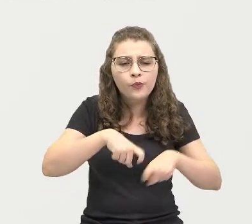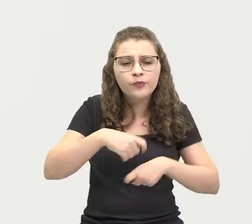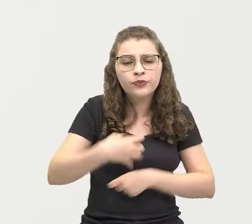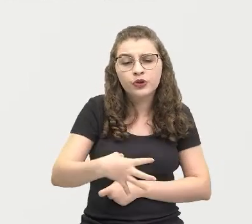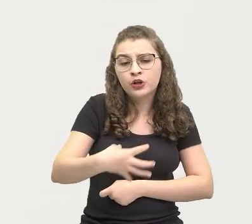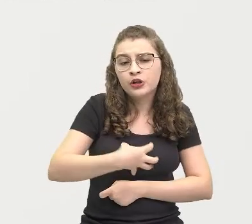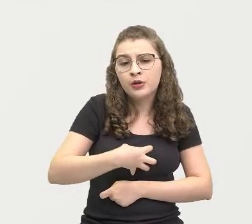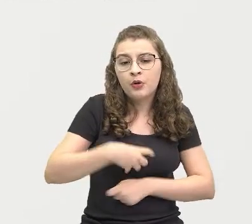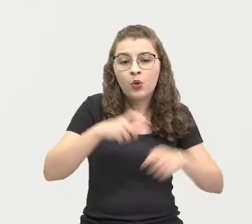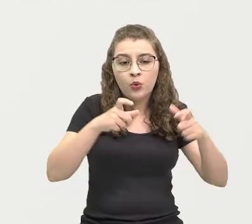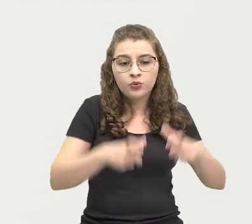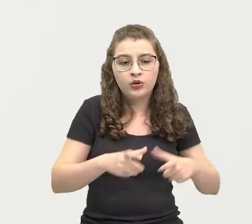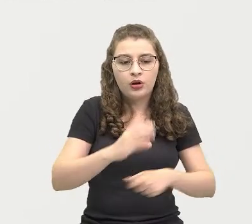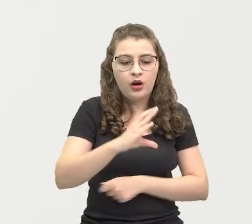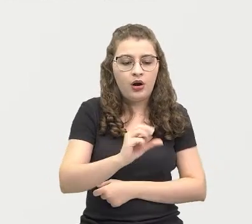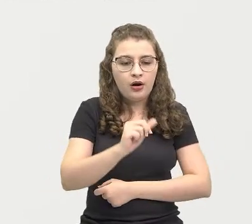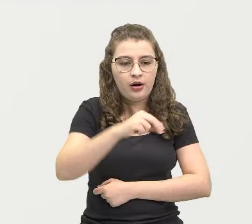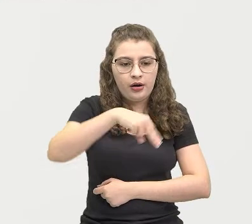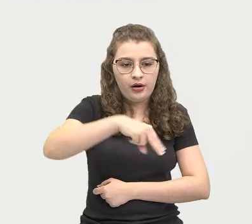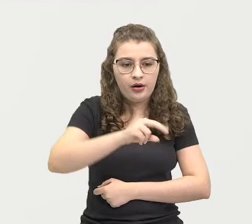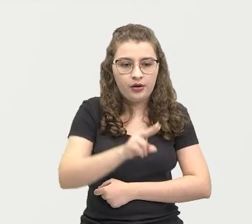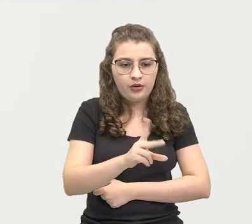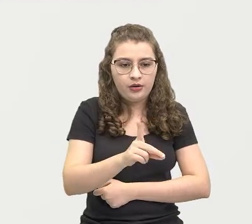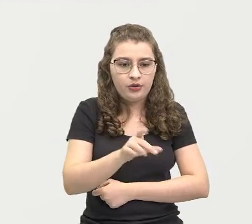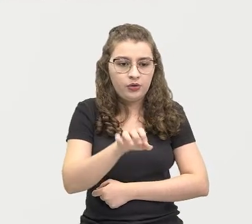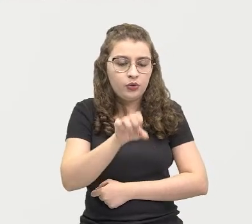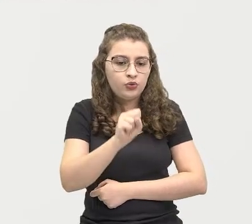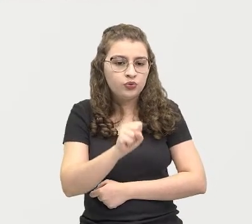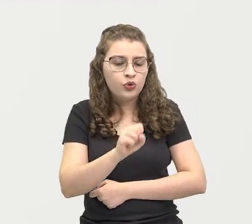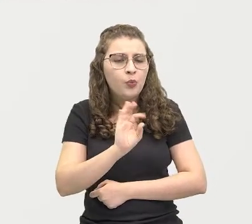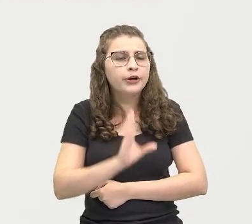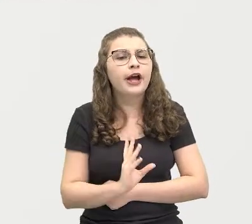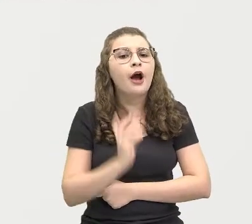de Canudos, onde supostamente estaria havendo um